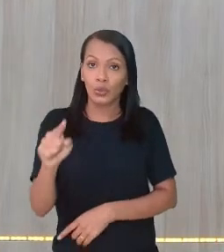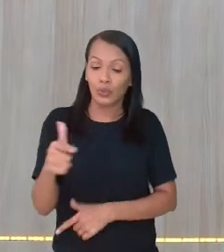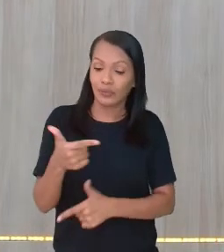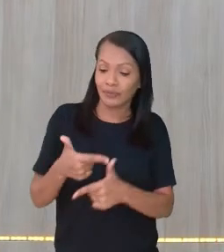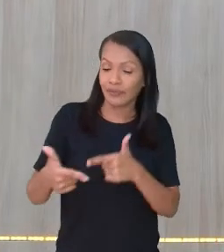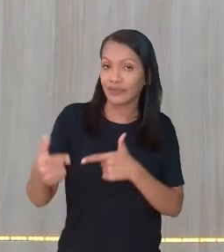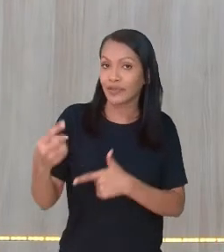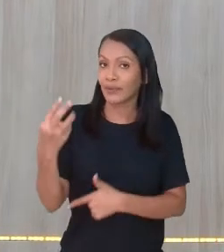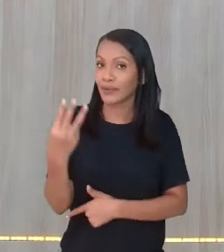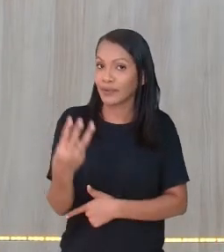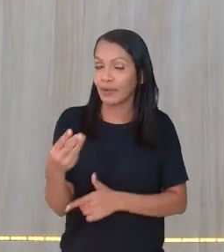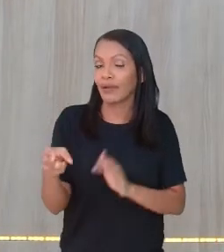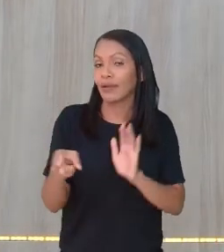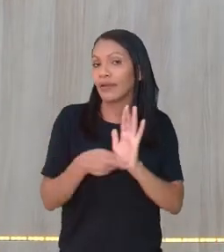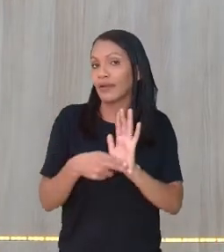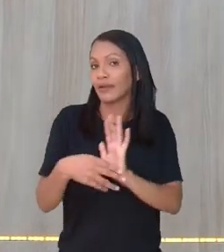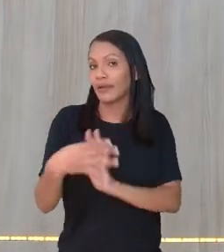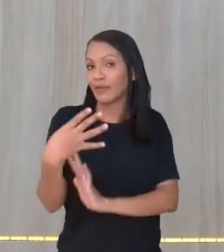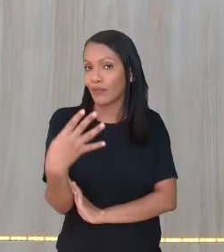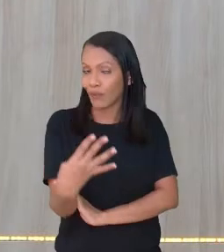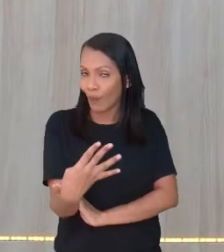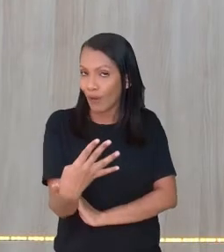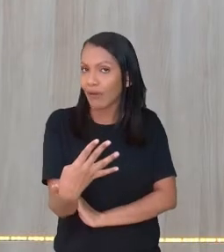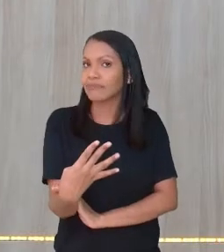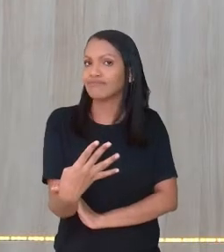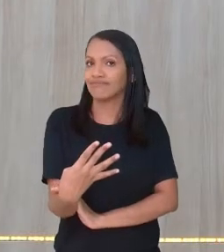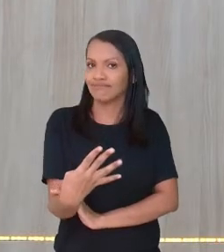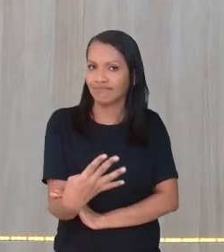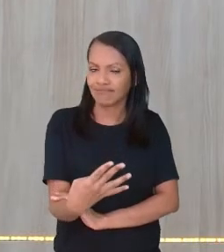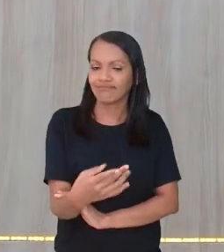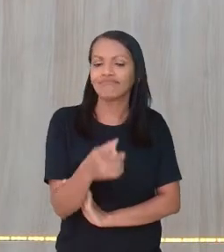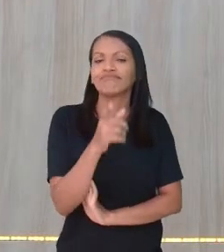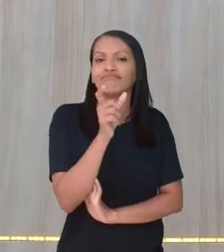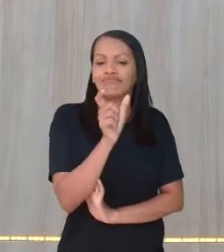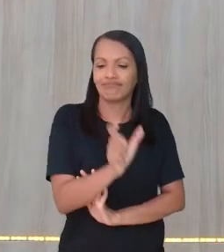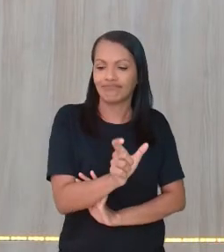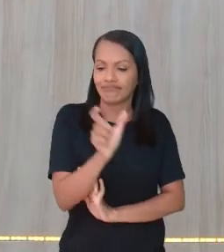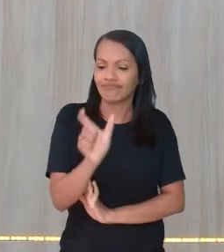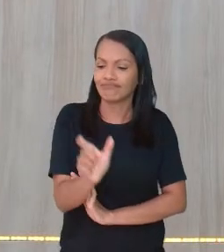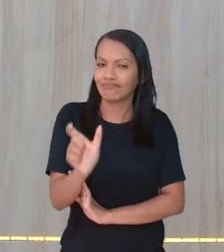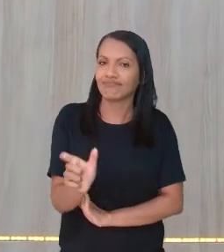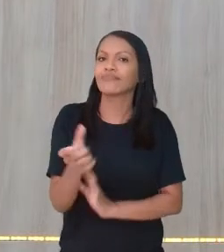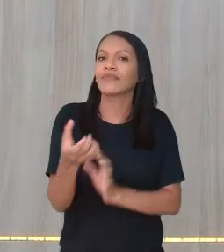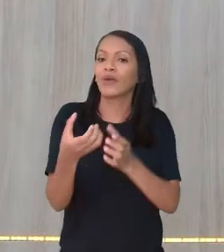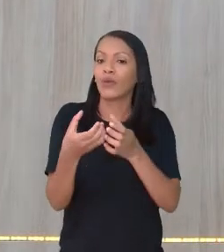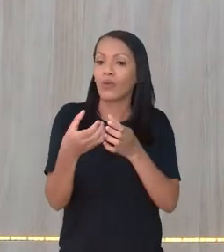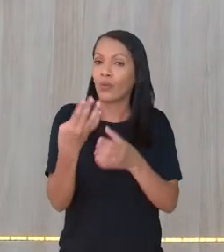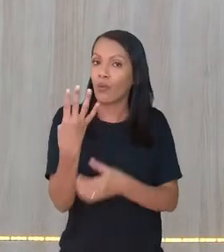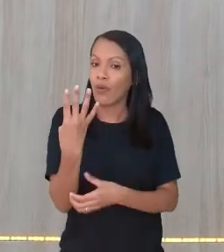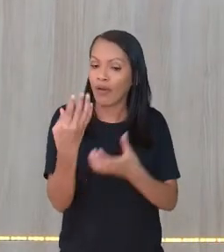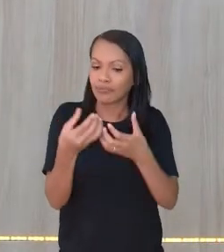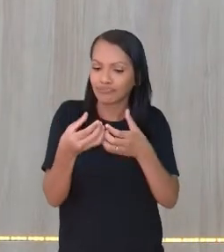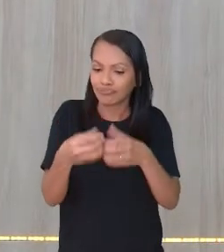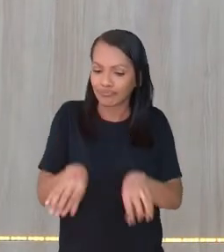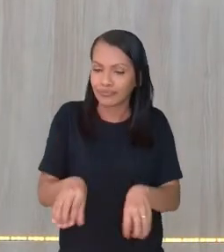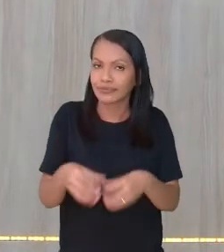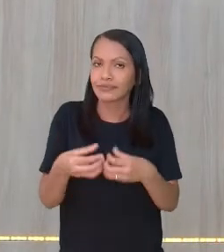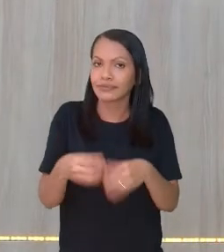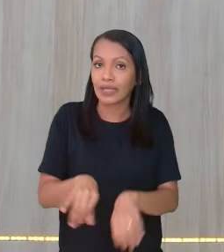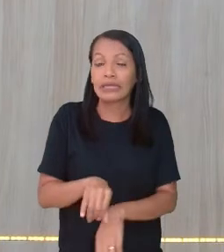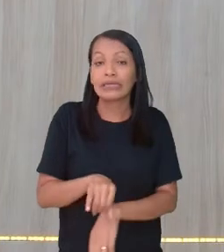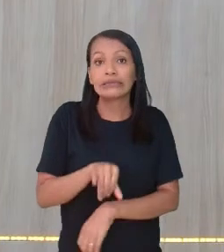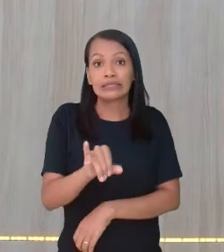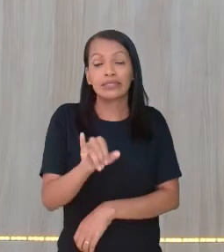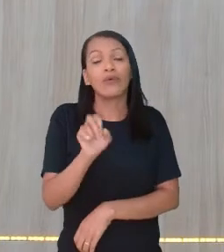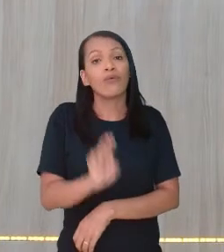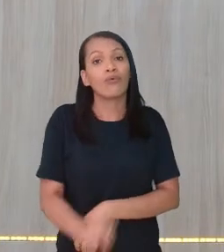a 4. Então, cada pedacinho desse corresponde a 4 ovos. Então, se eu utilizei um